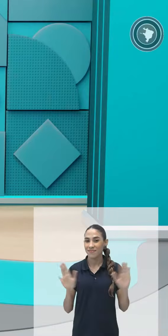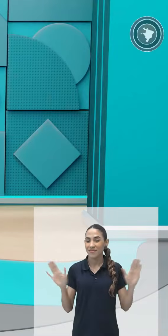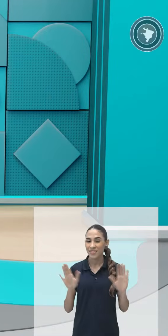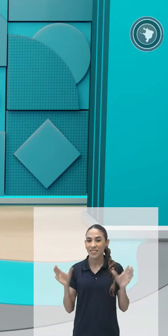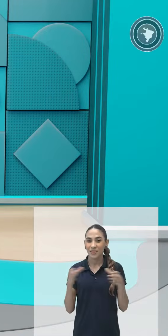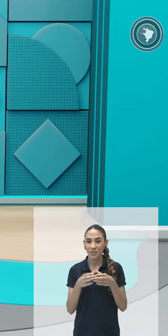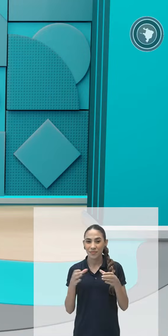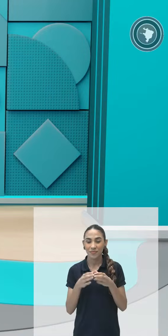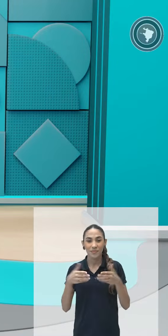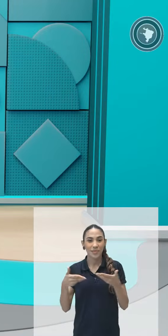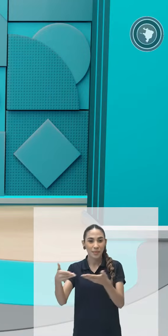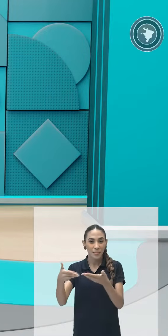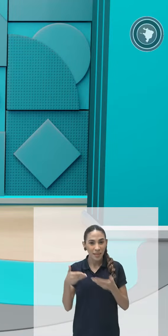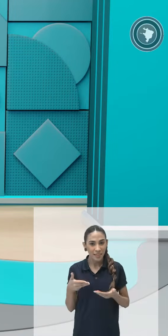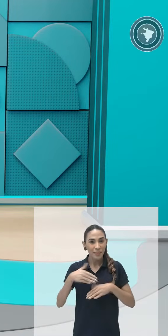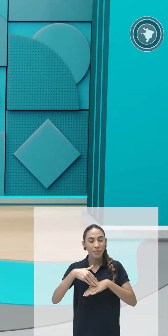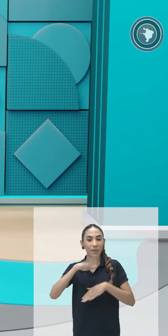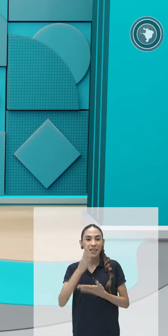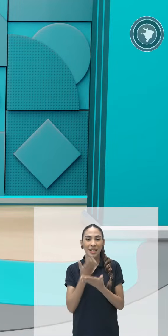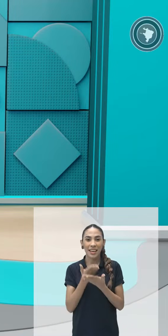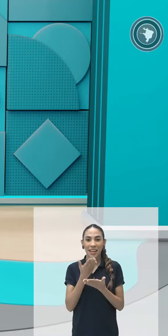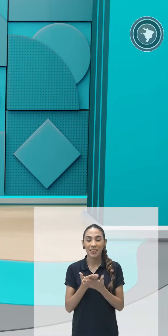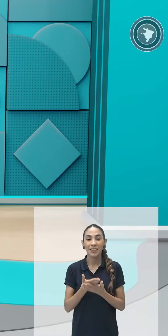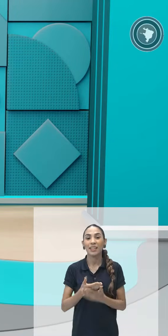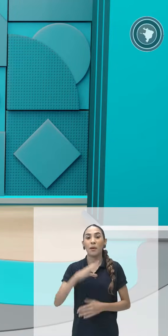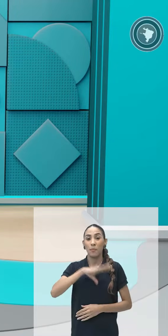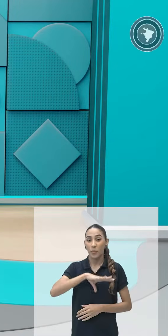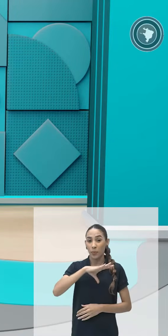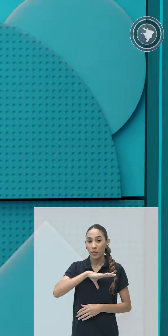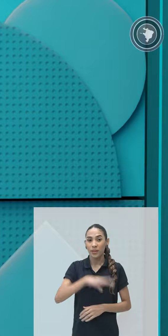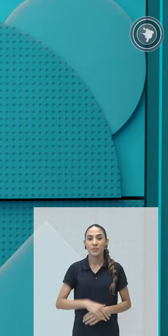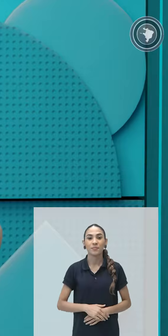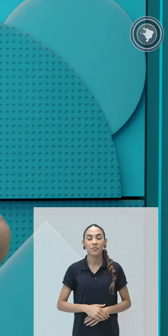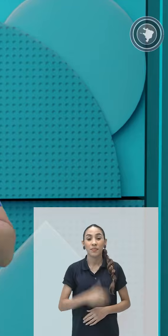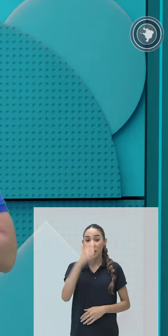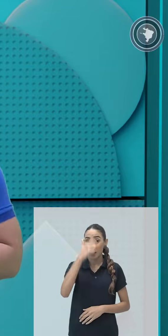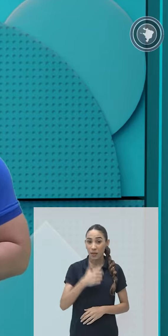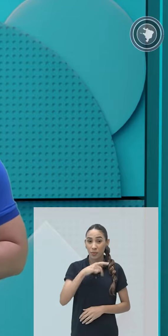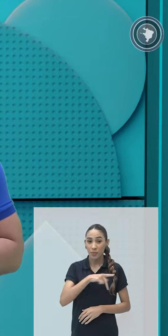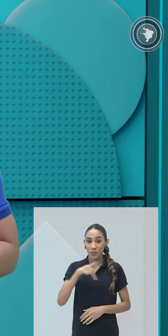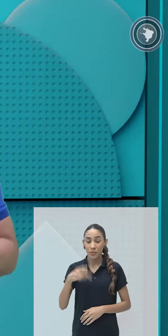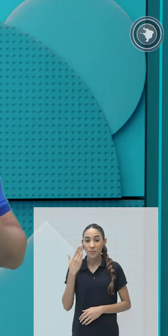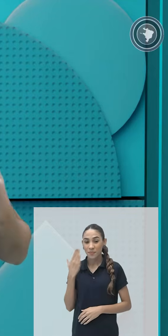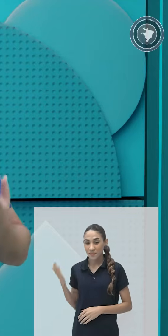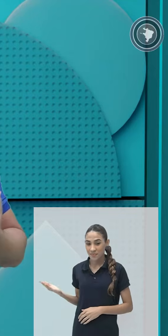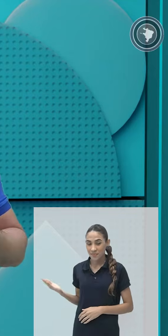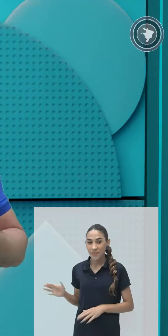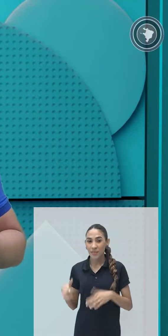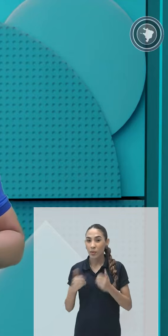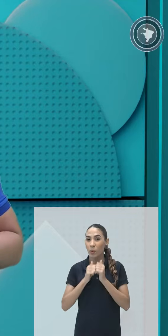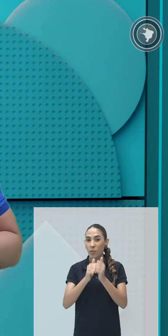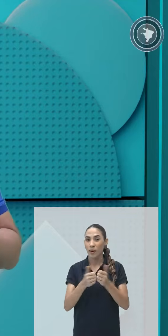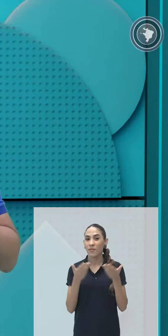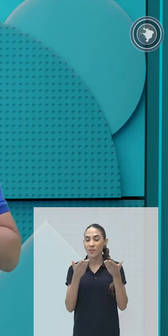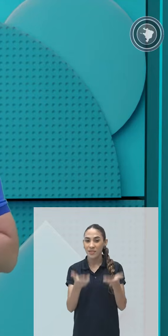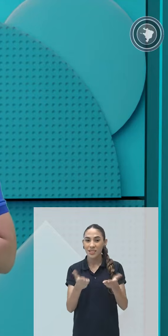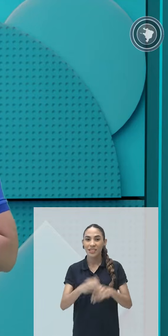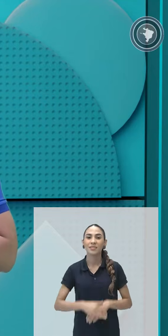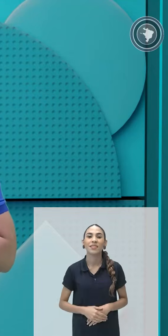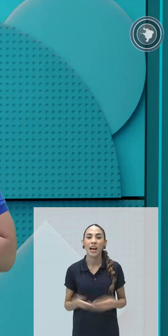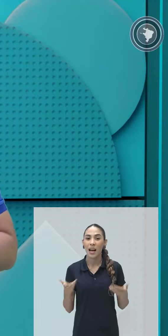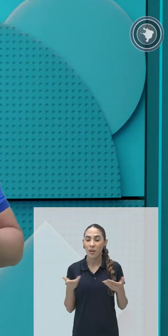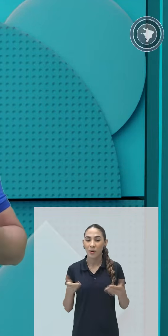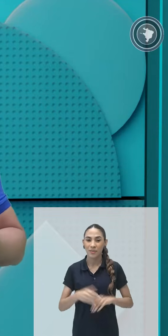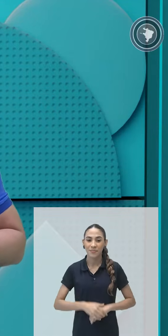Olá, turmas! Bem-vindos a mais uma aula de língua portuguesa. Eu sou o professor Denilson e vou acompanhar vocês